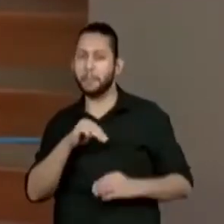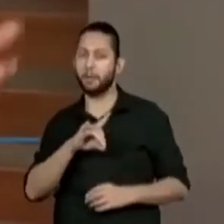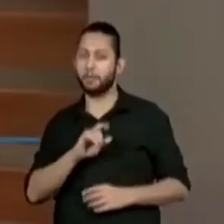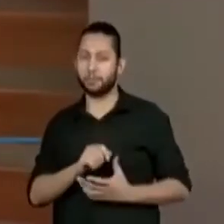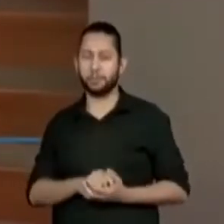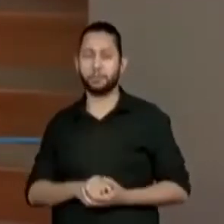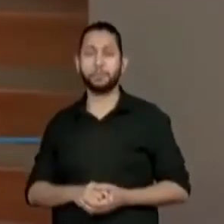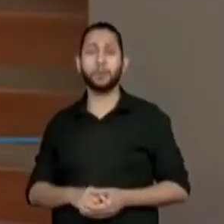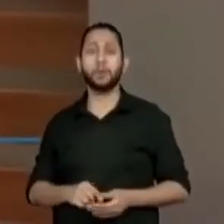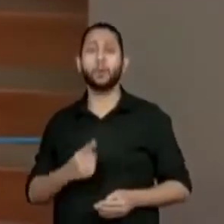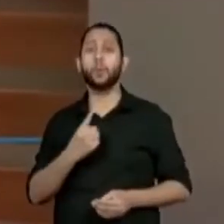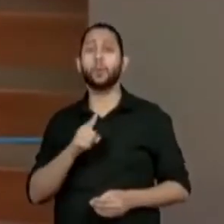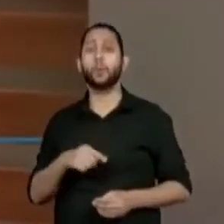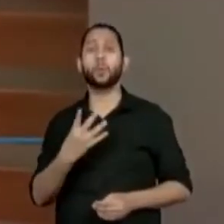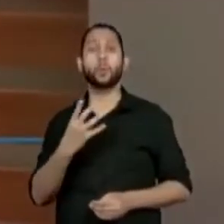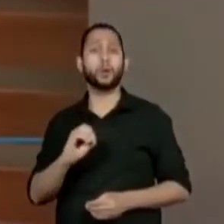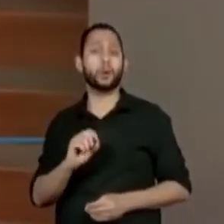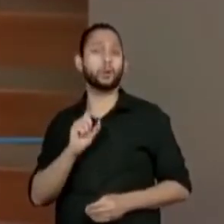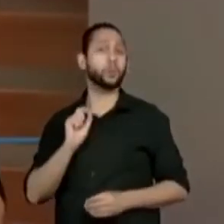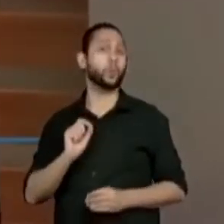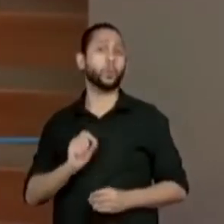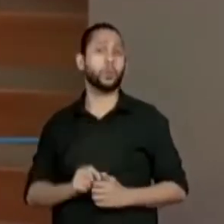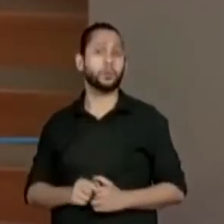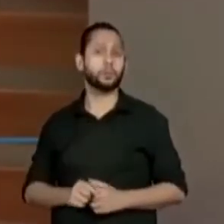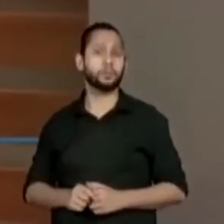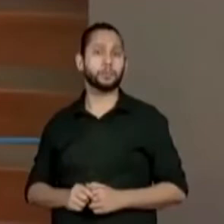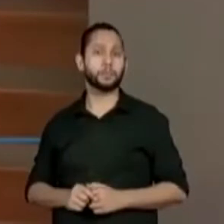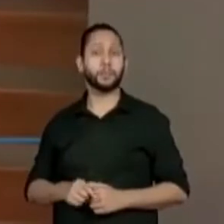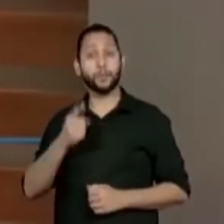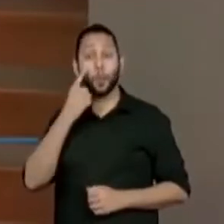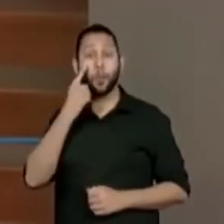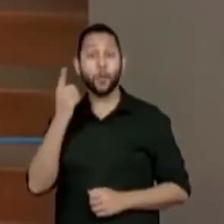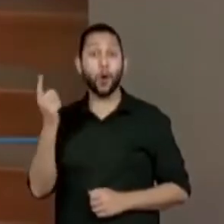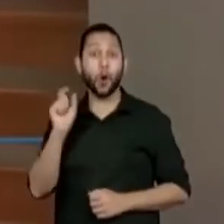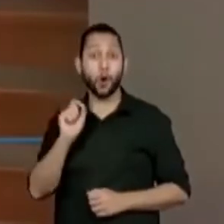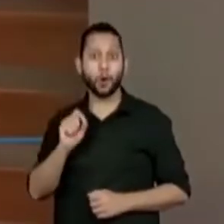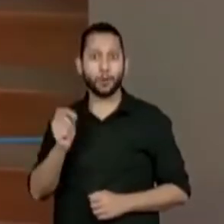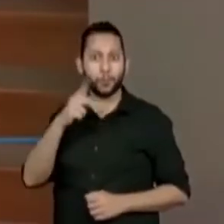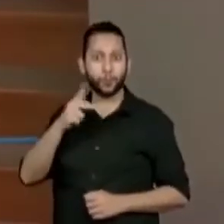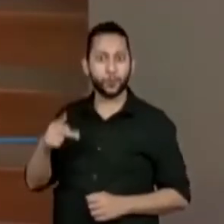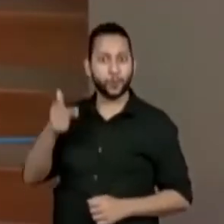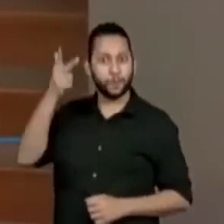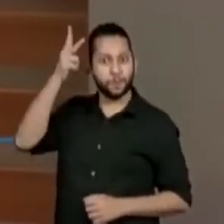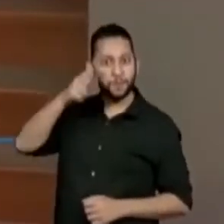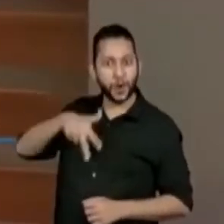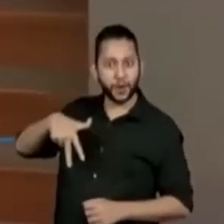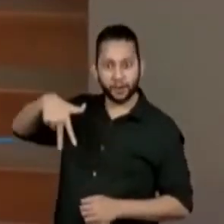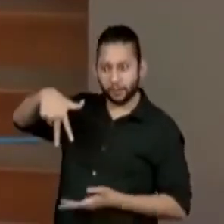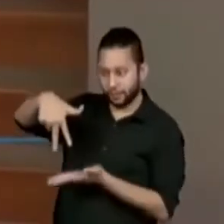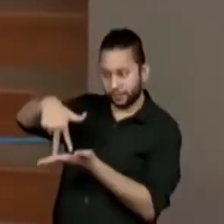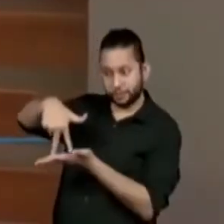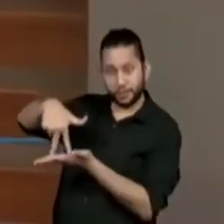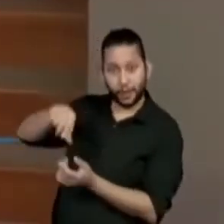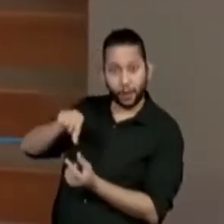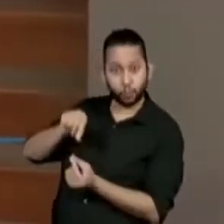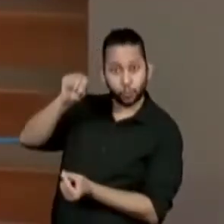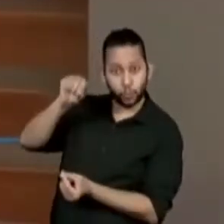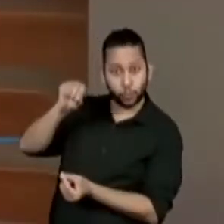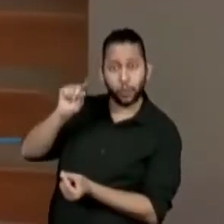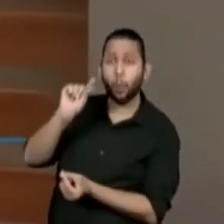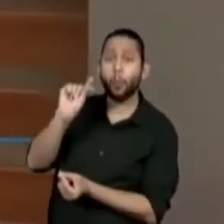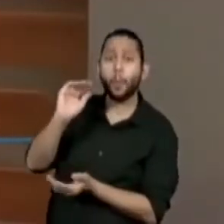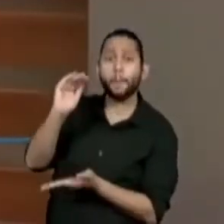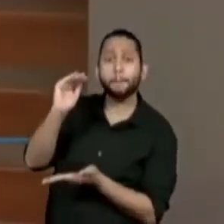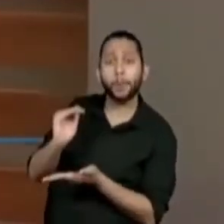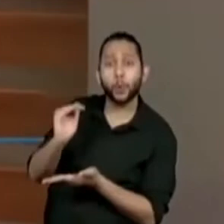seria 1,40? Vamos pensar aqui na professora Fran. Seria um pouquinho menor que a professora Fran? Um pouquinho menor que a professora